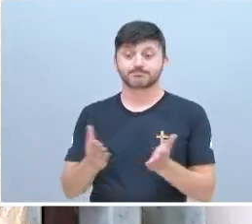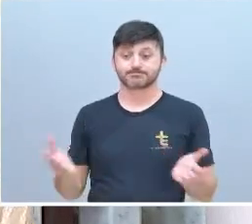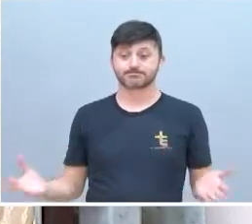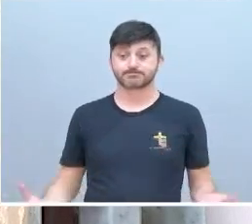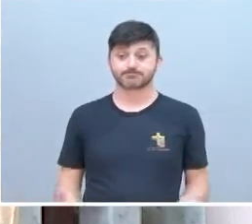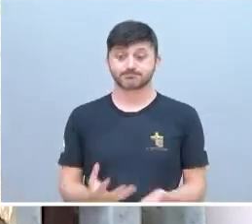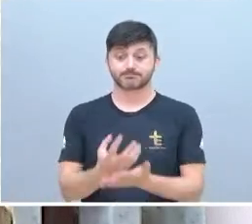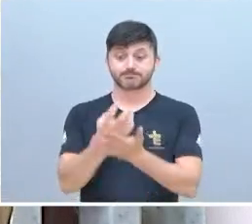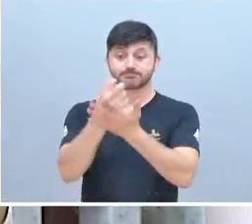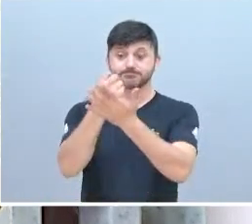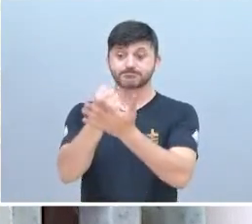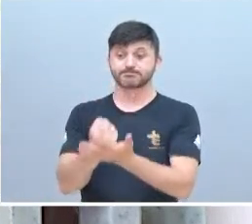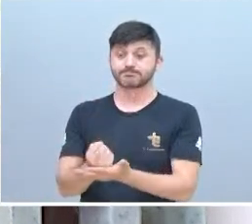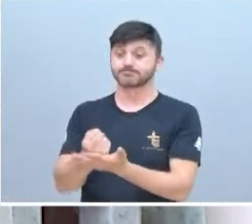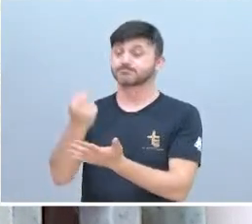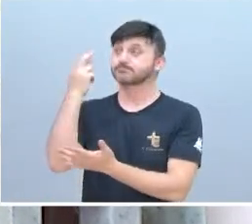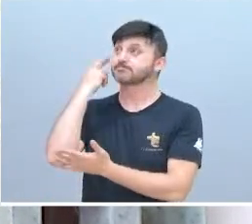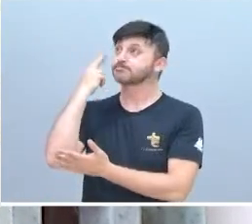Palavra da